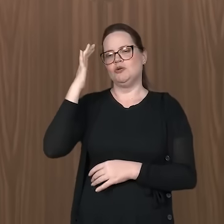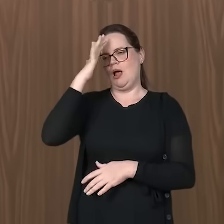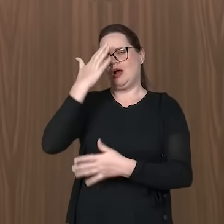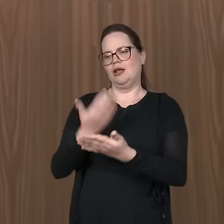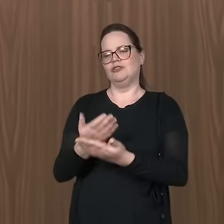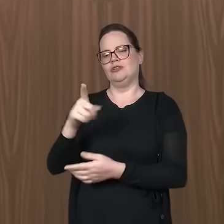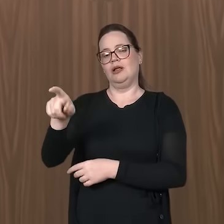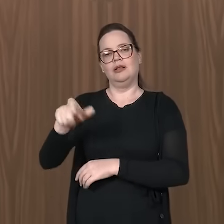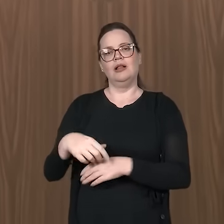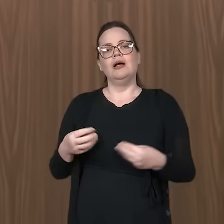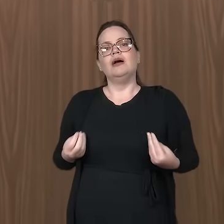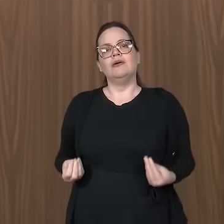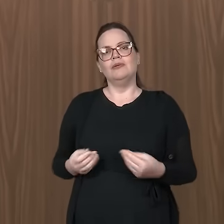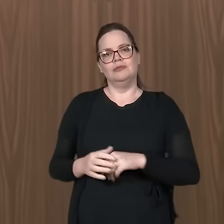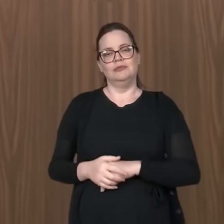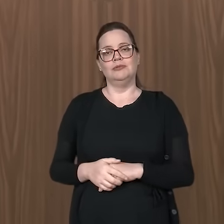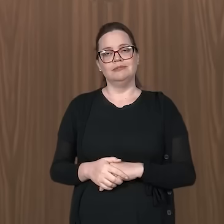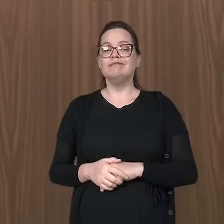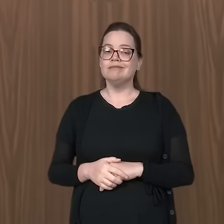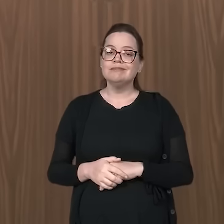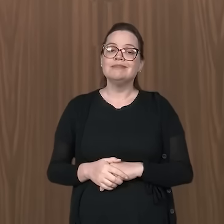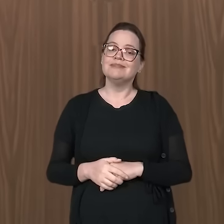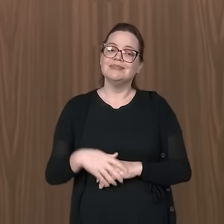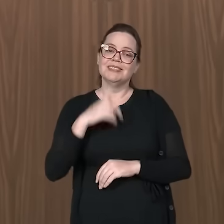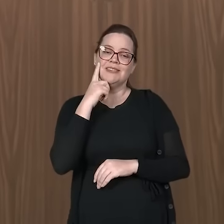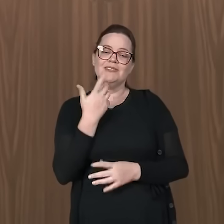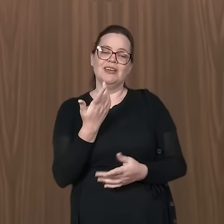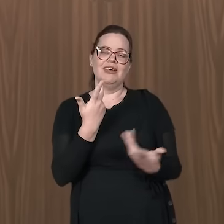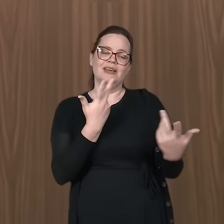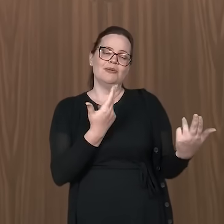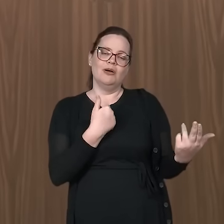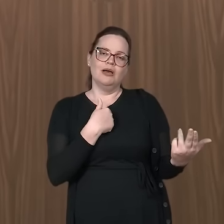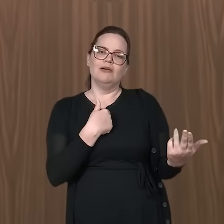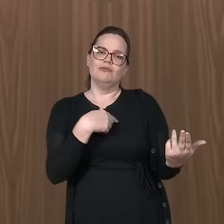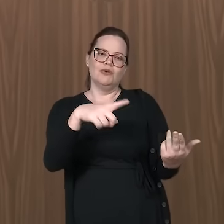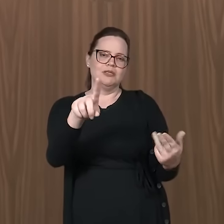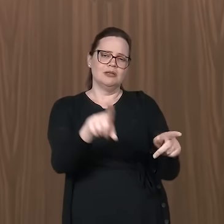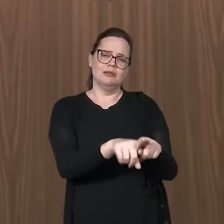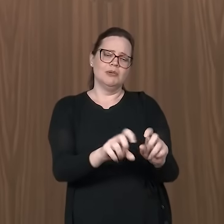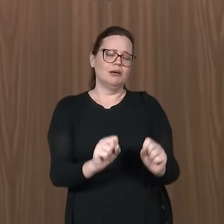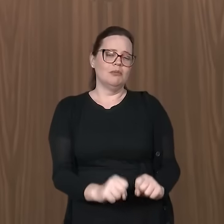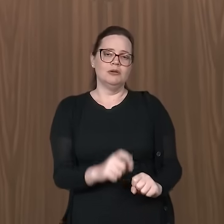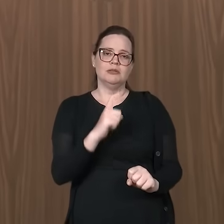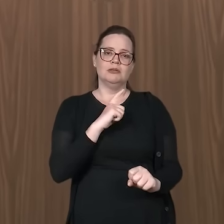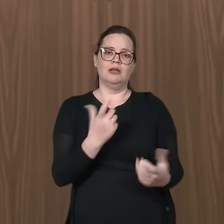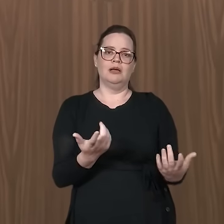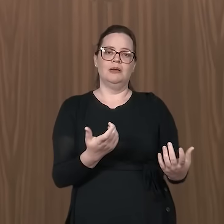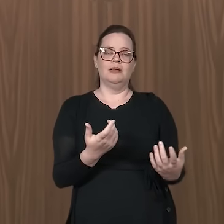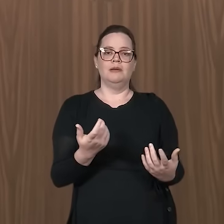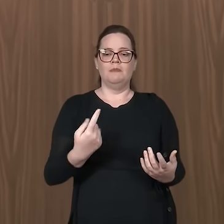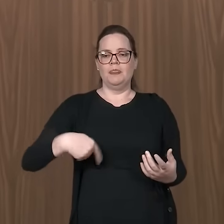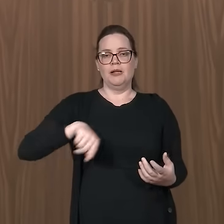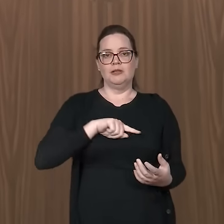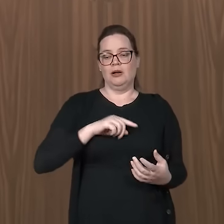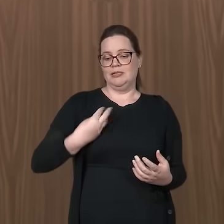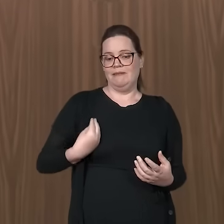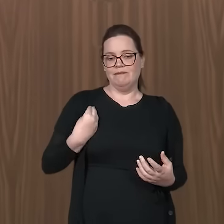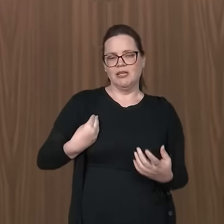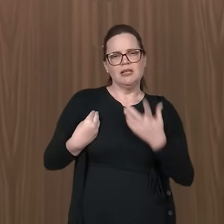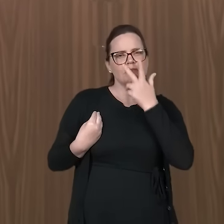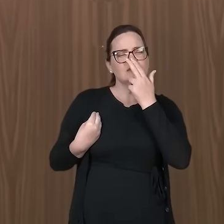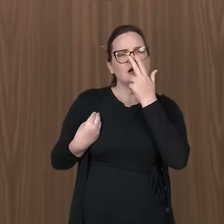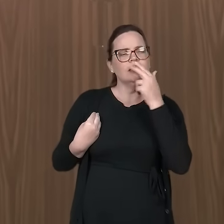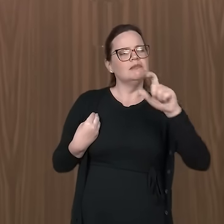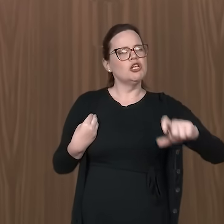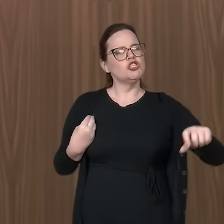cidade? Assim também foi com a minha vida, pode ter sido com a vida de muitos que estão aqui, que não tínhamos uma